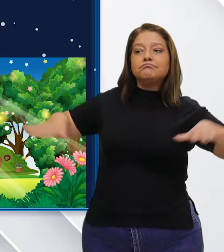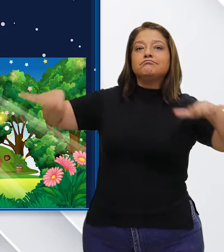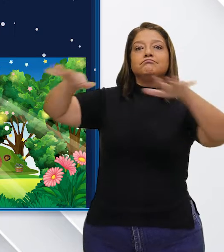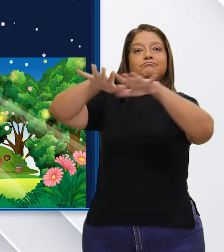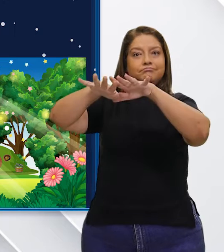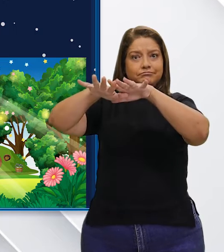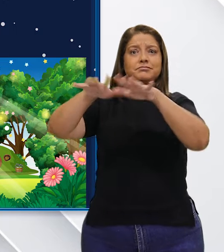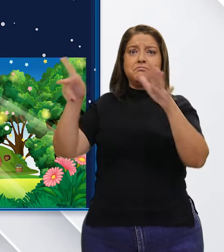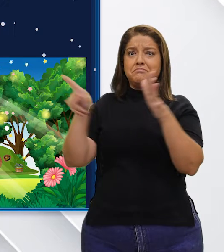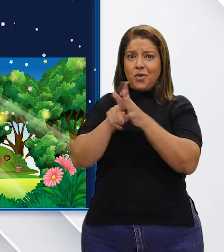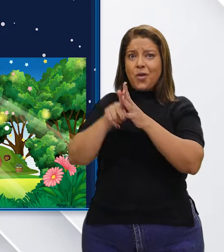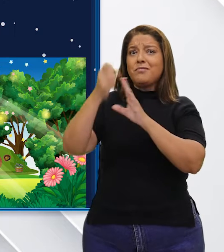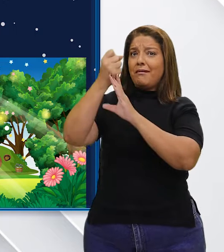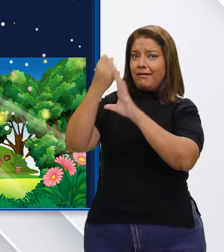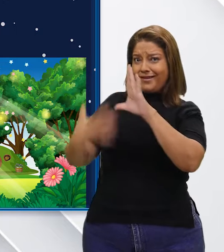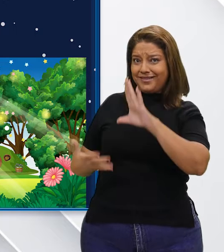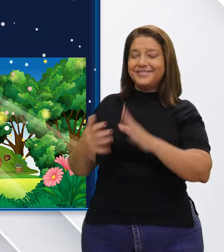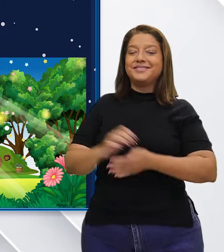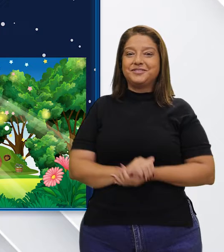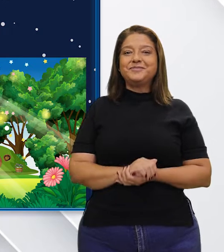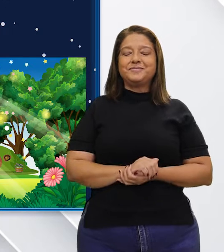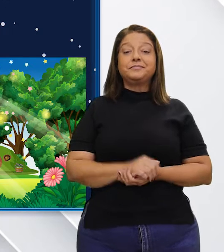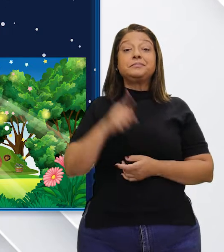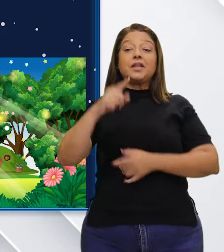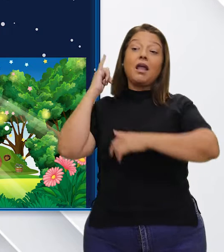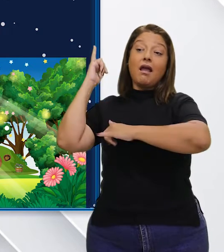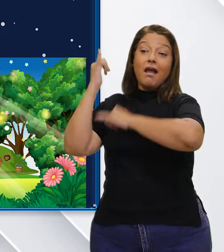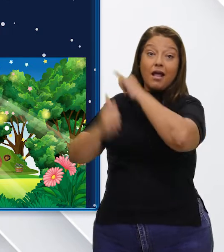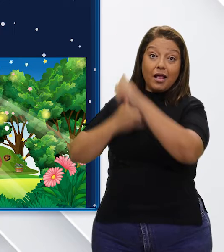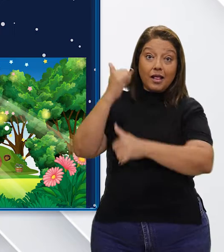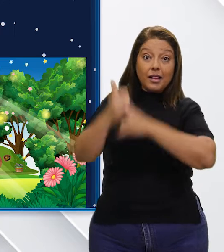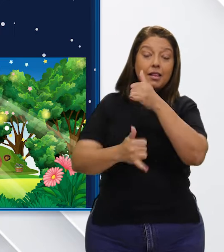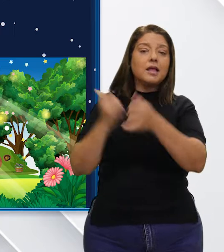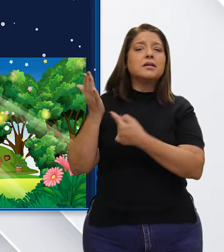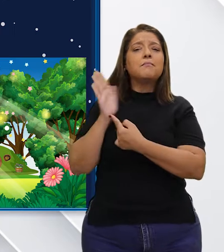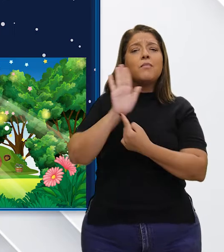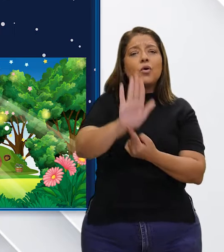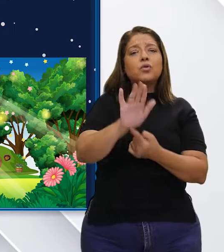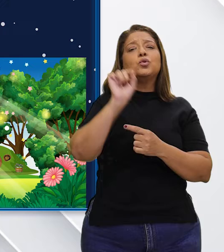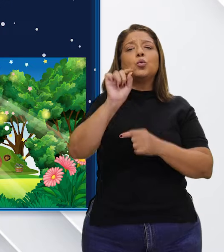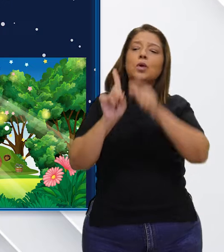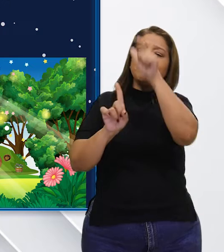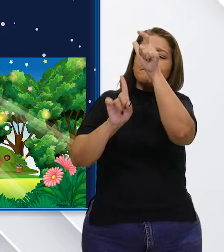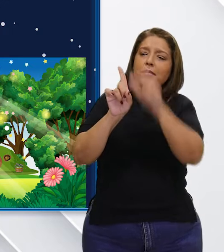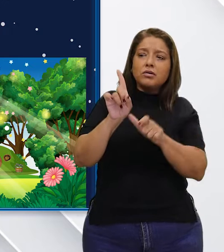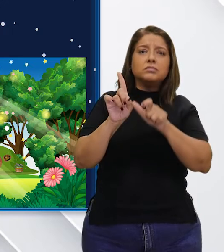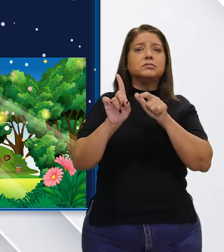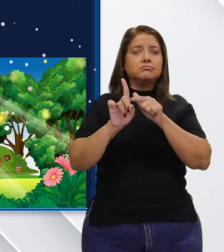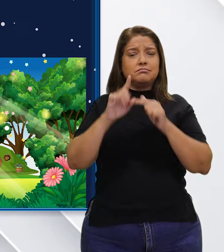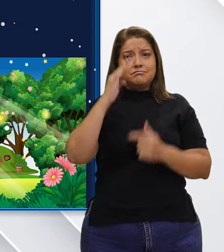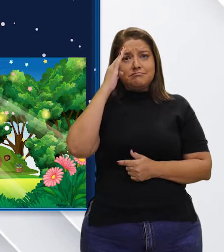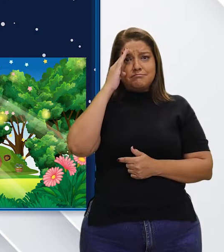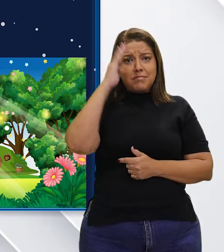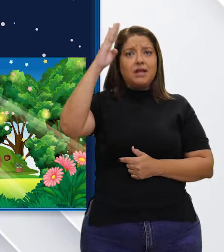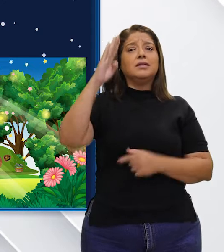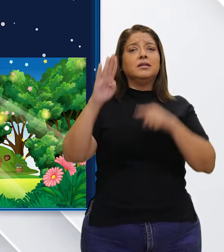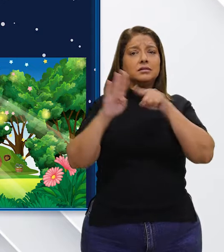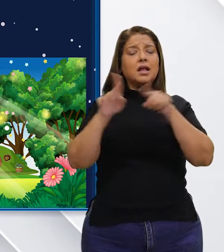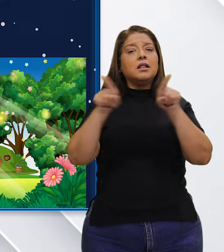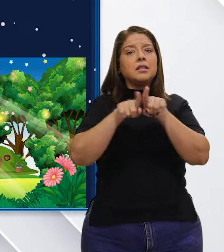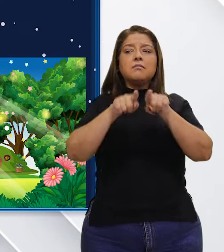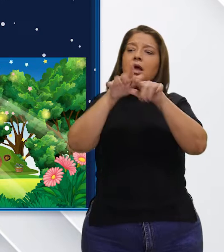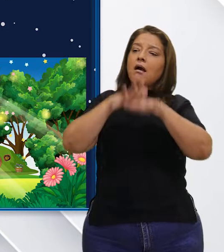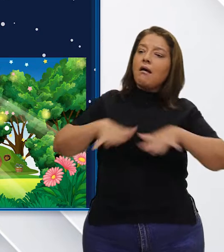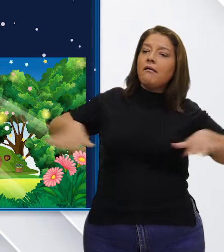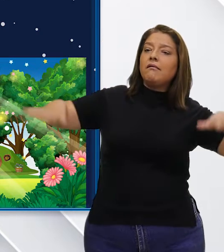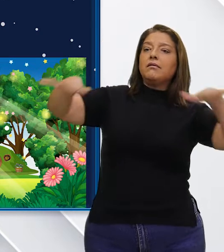ambientes característicos. As lendas apresentam personagens marcantes e